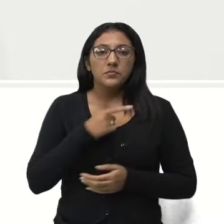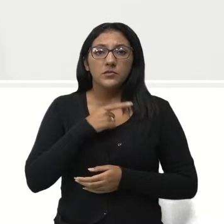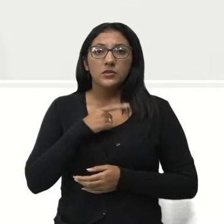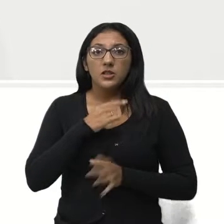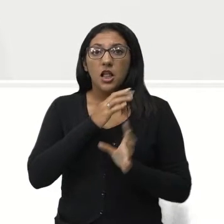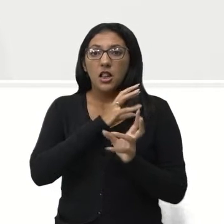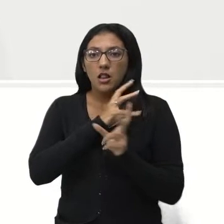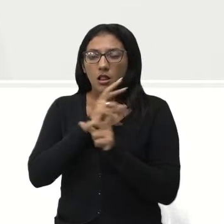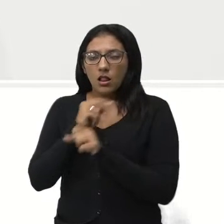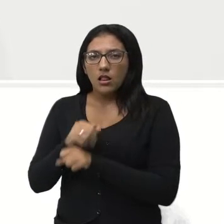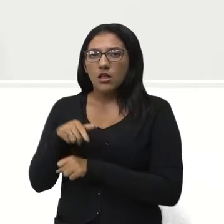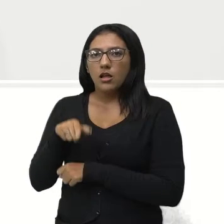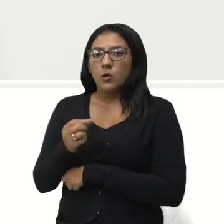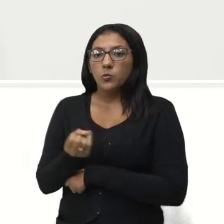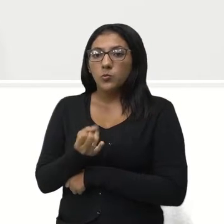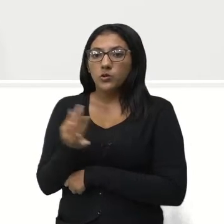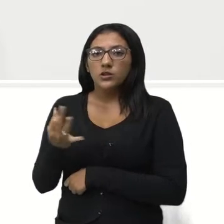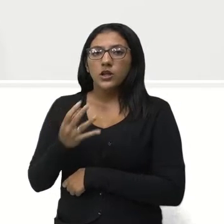aí